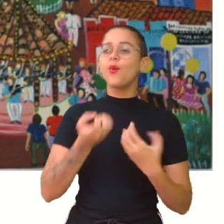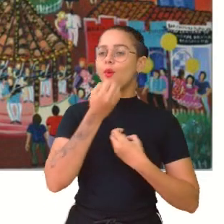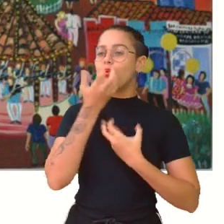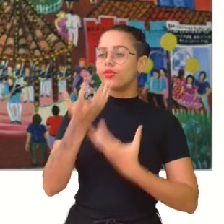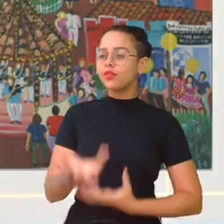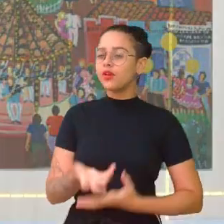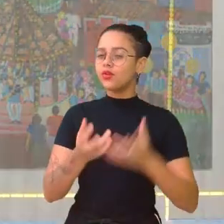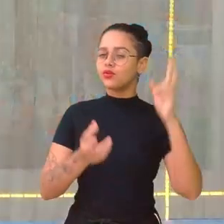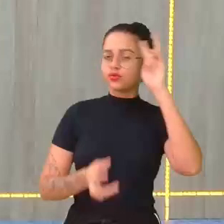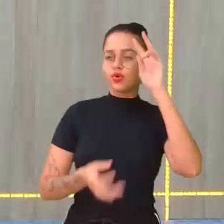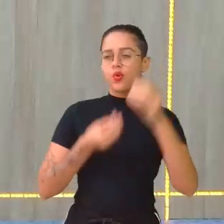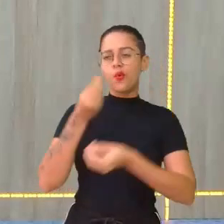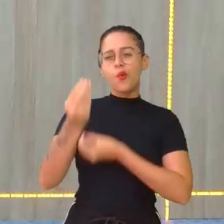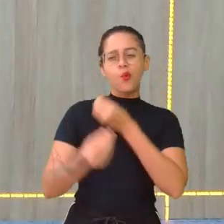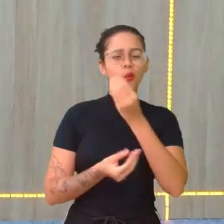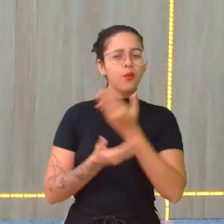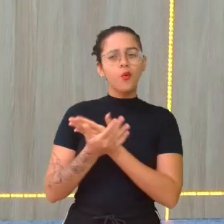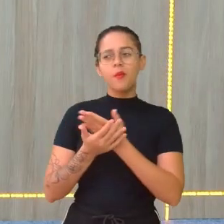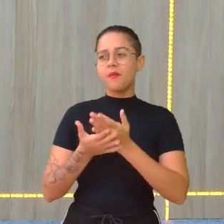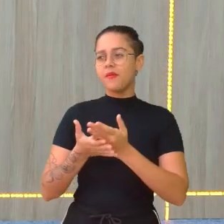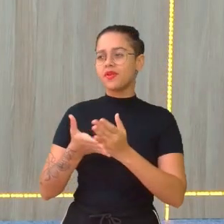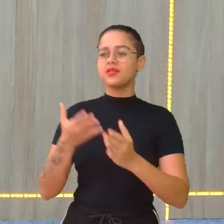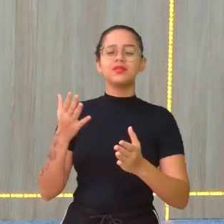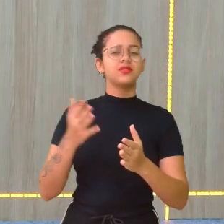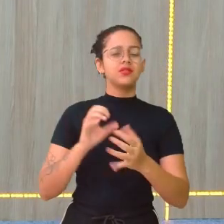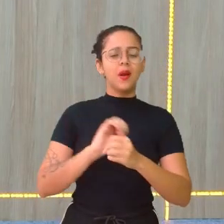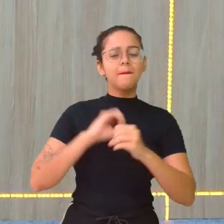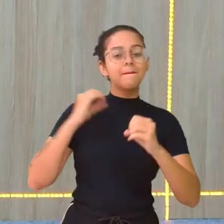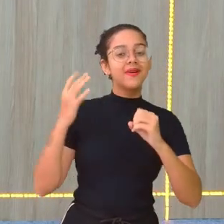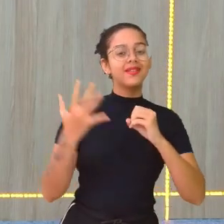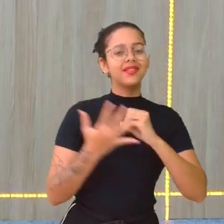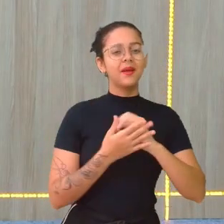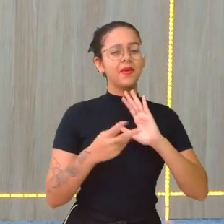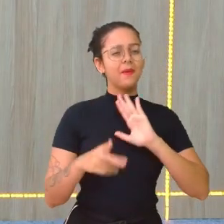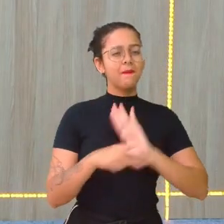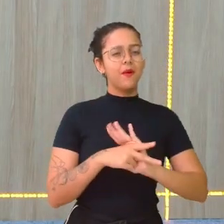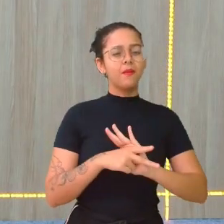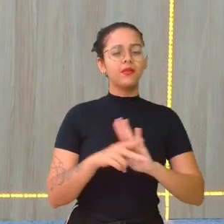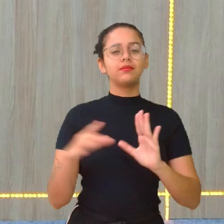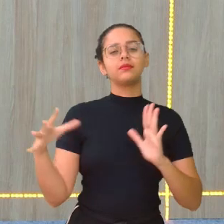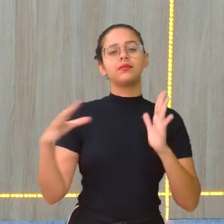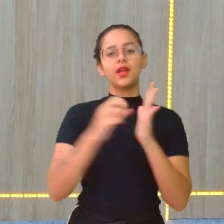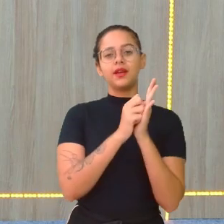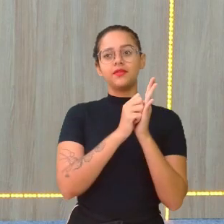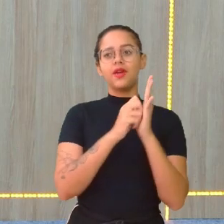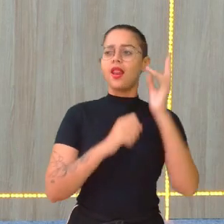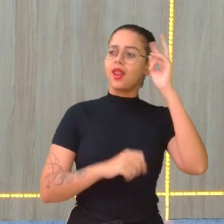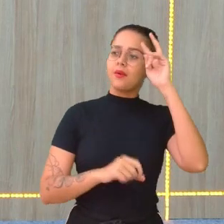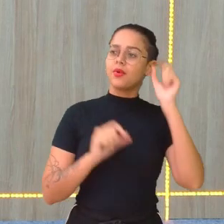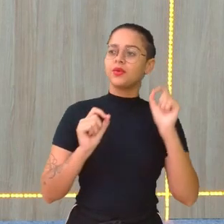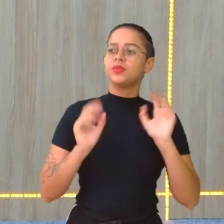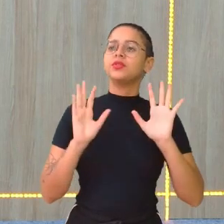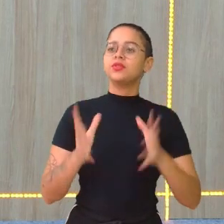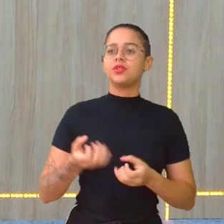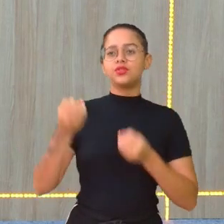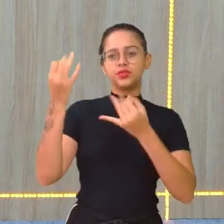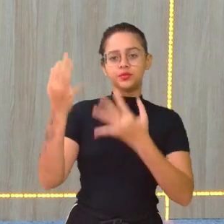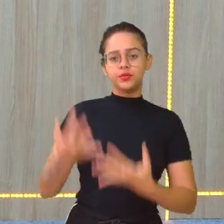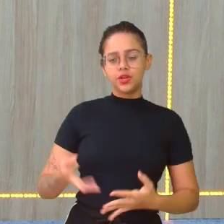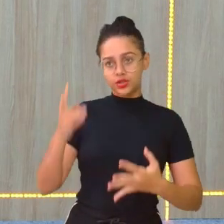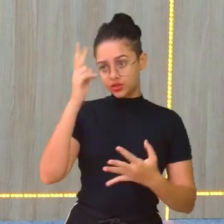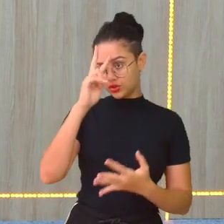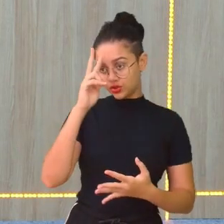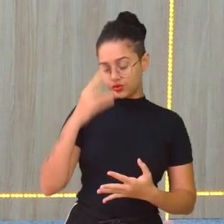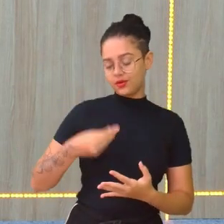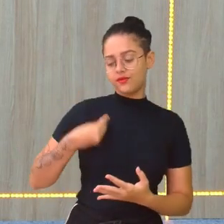como começou essa pandemia do HIV, tá, gente? Lembrando sempre isso, né, que eu já falei, a história ela faz